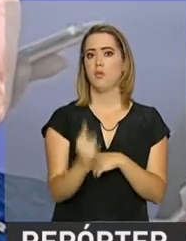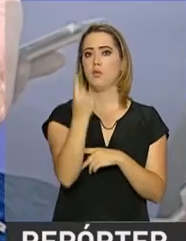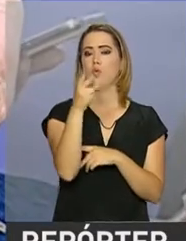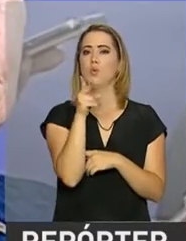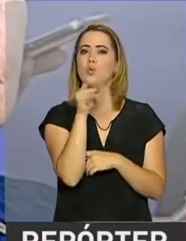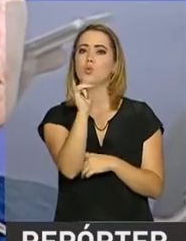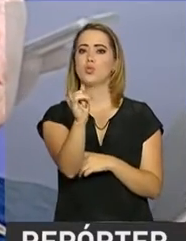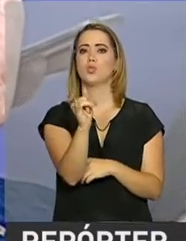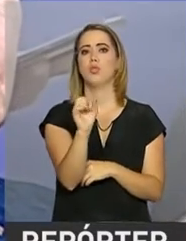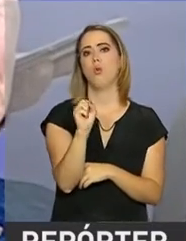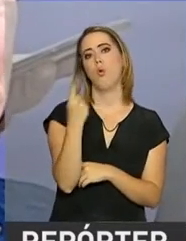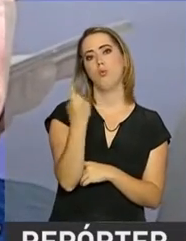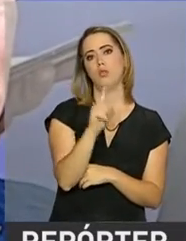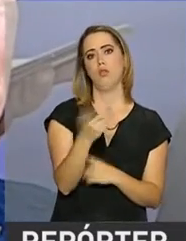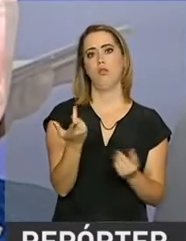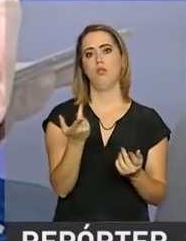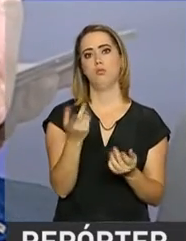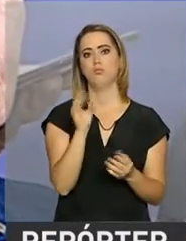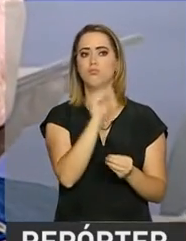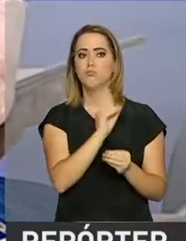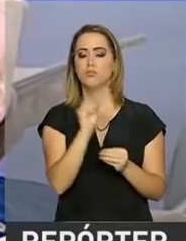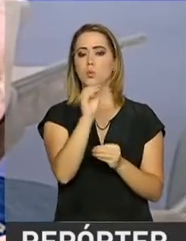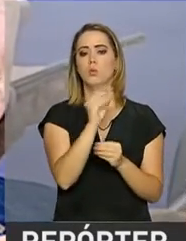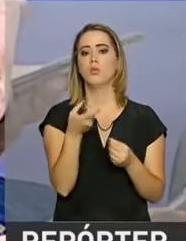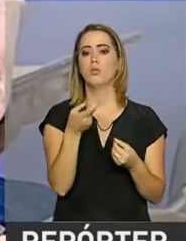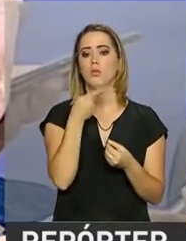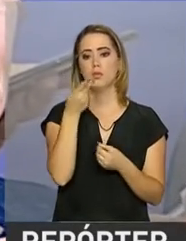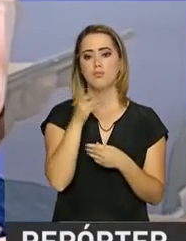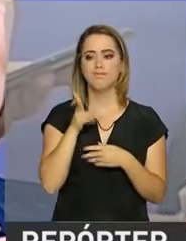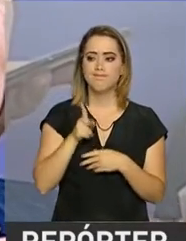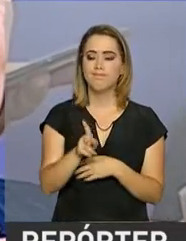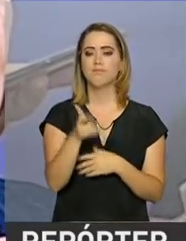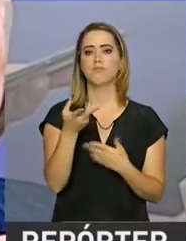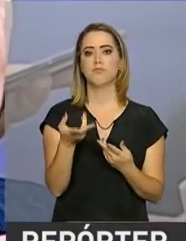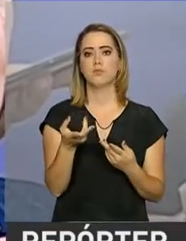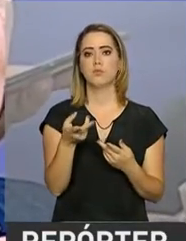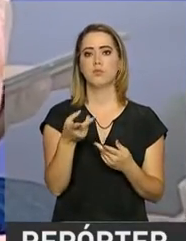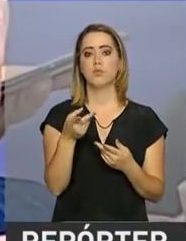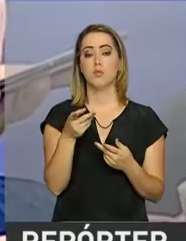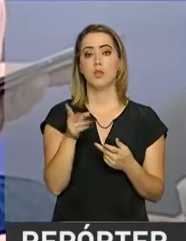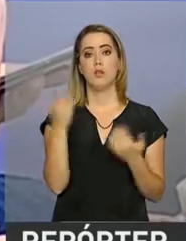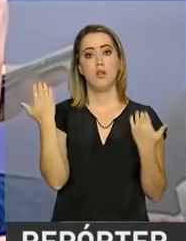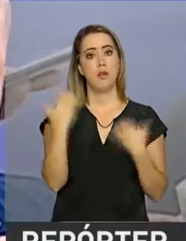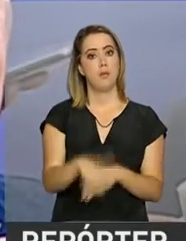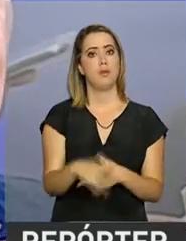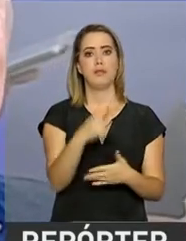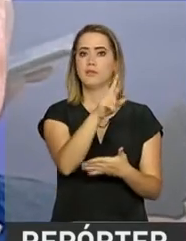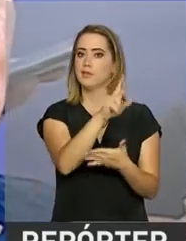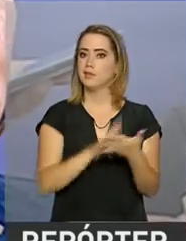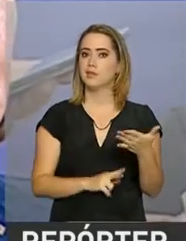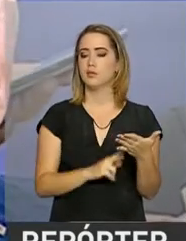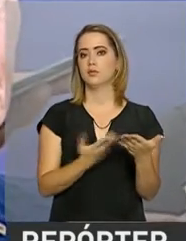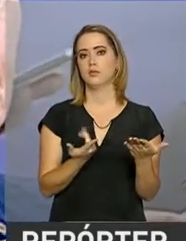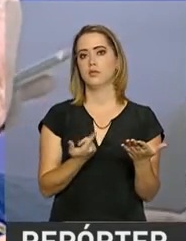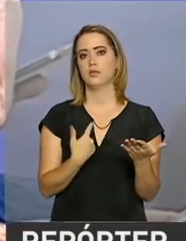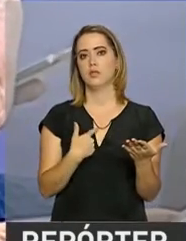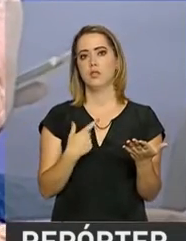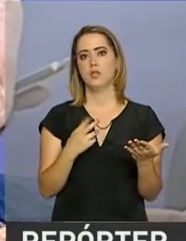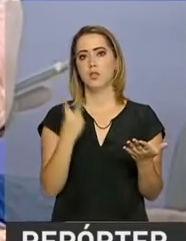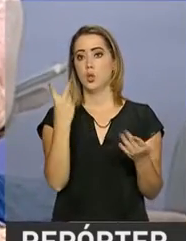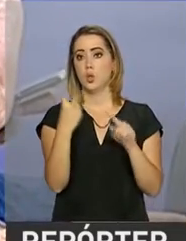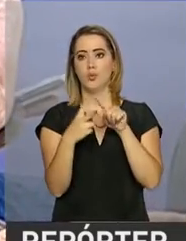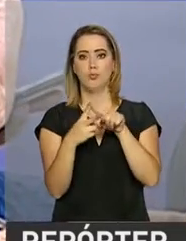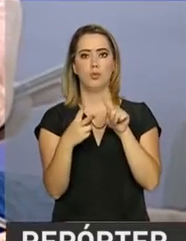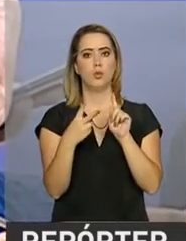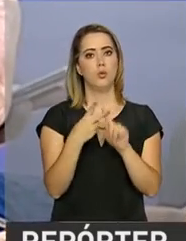dia ou não preservando volto a insistir a aplicação da redação uma hipótese de aplicação dos